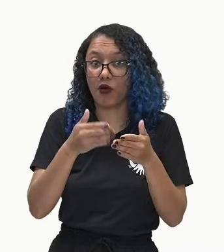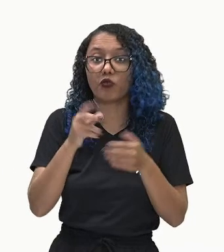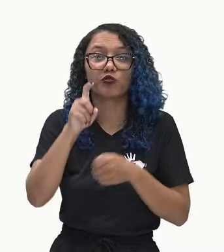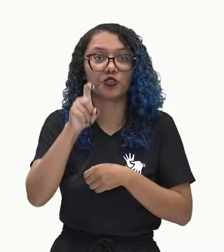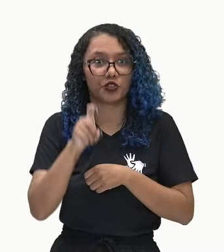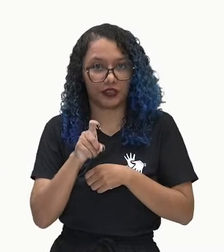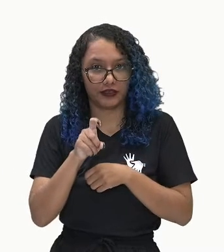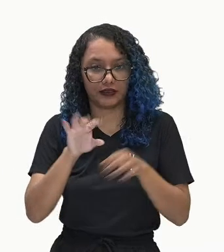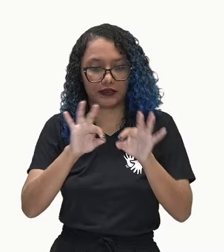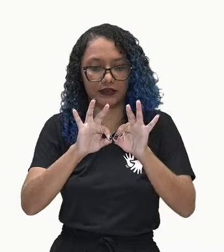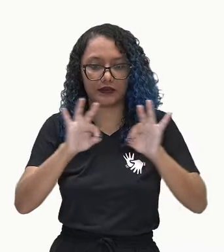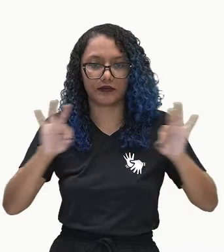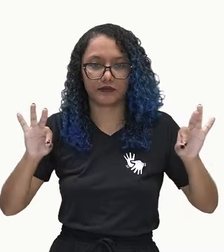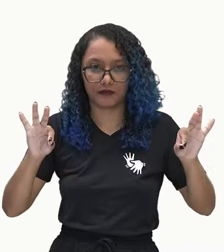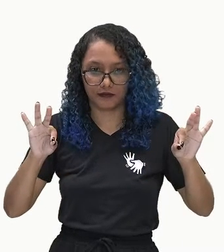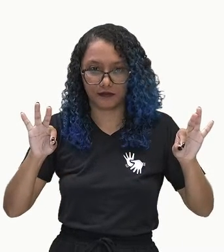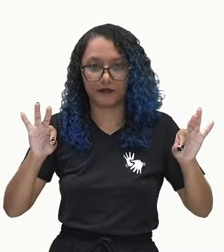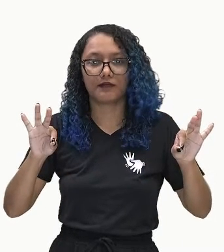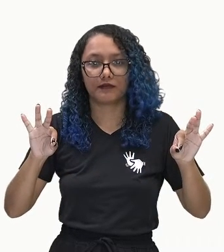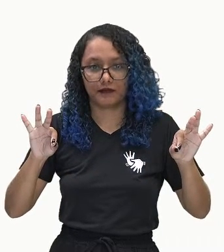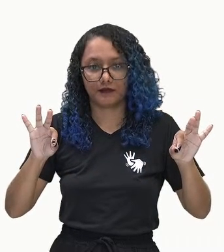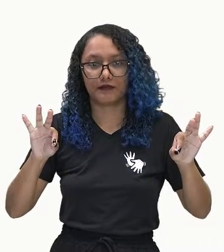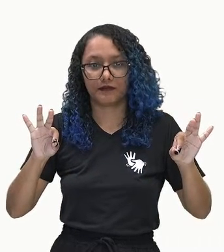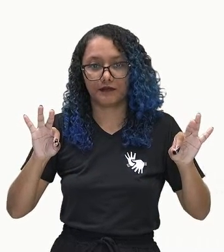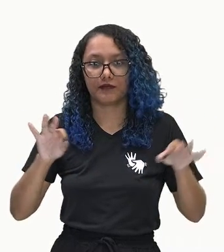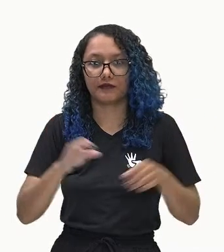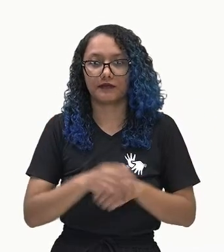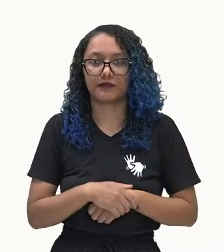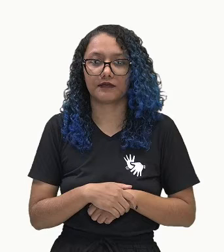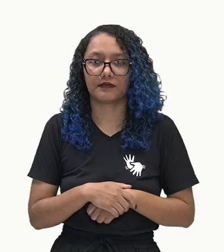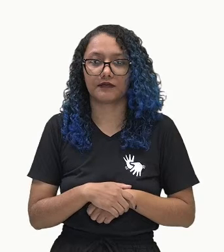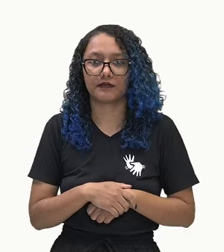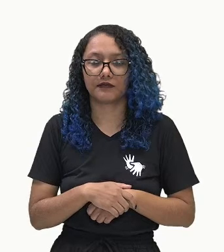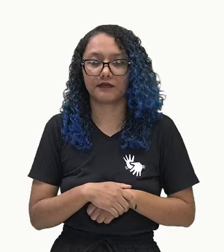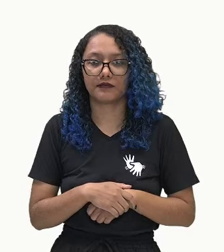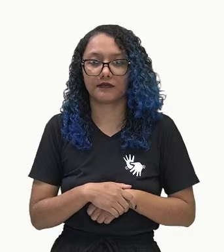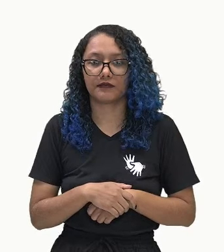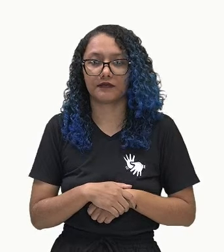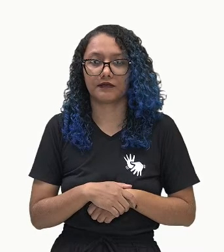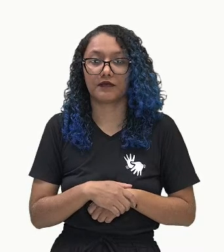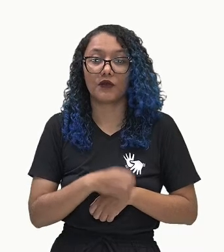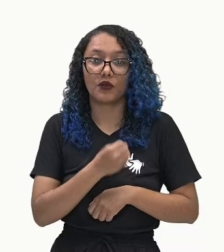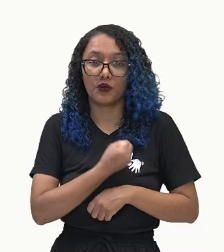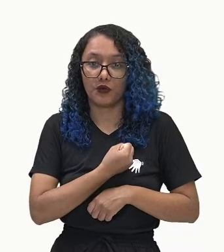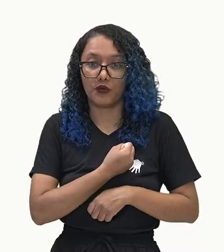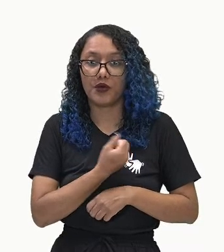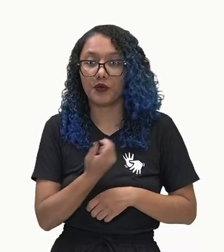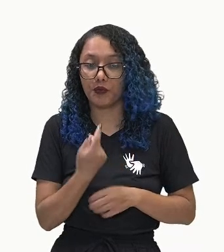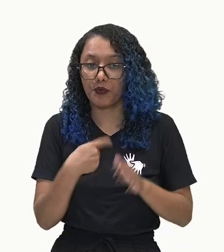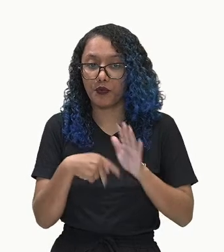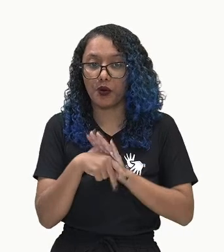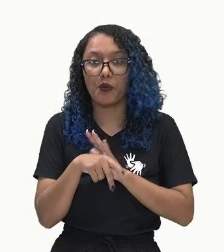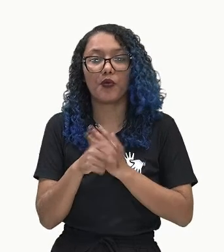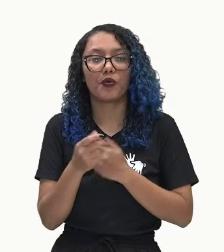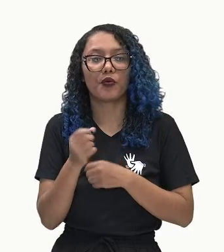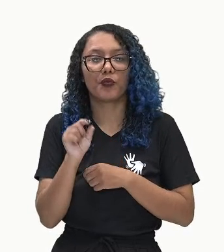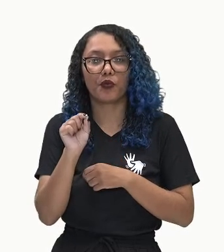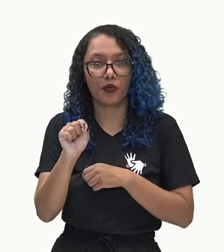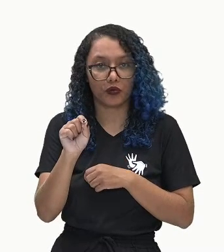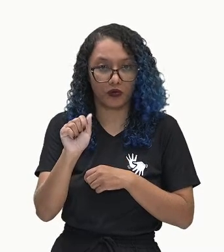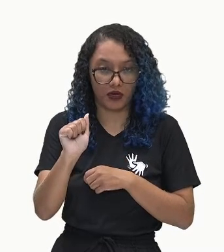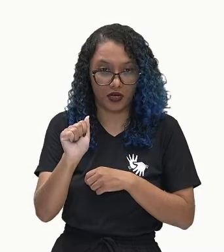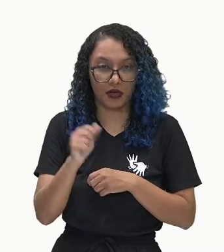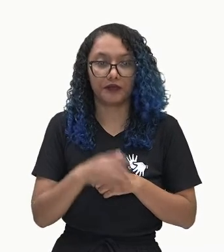seja, isso para os primeiros valores que aparecem lá nas coordenadas. Continuando,